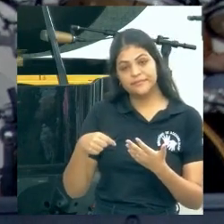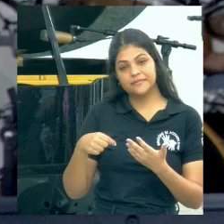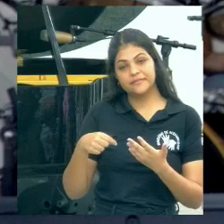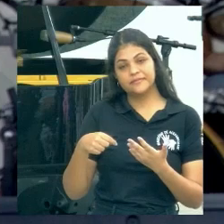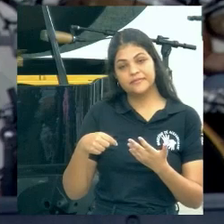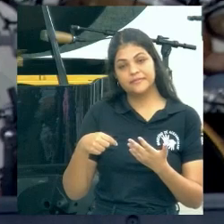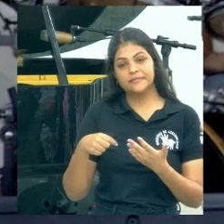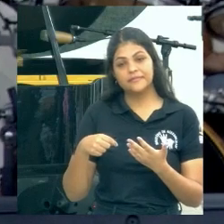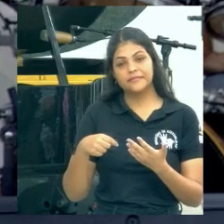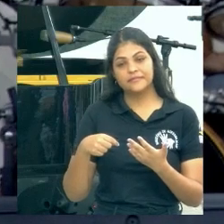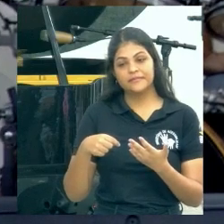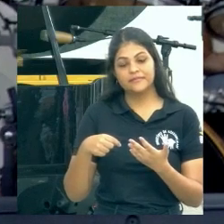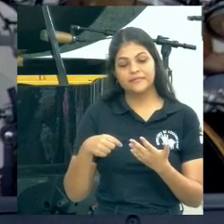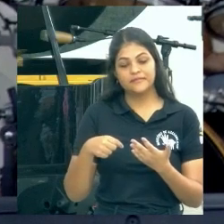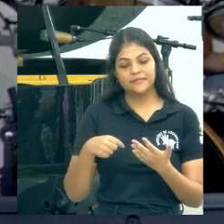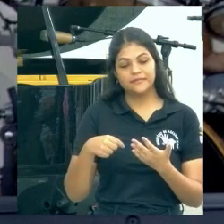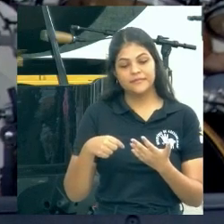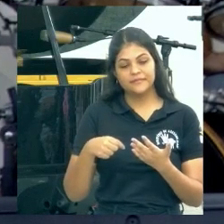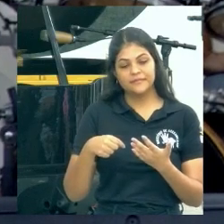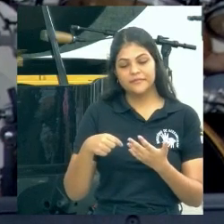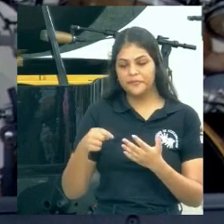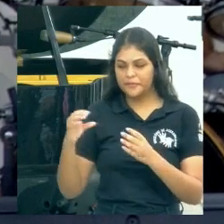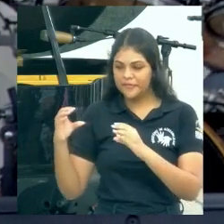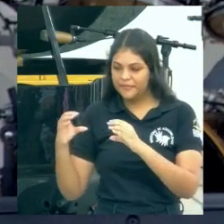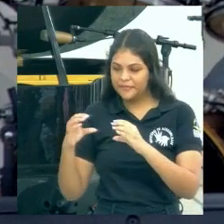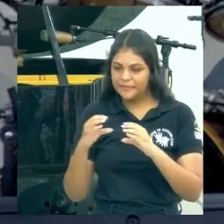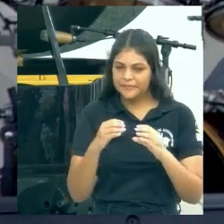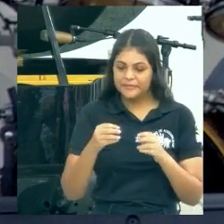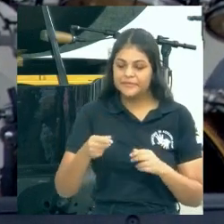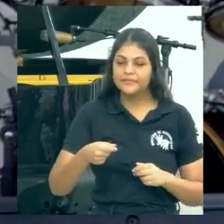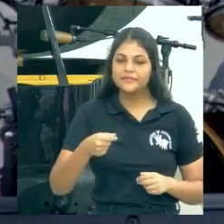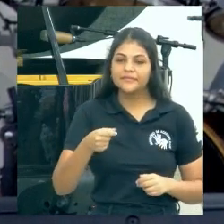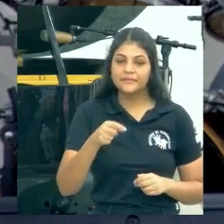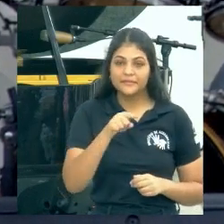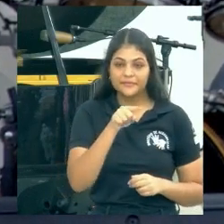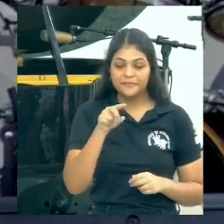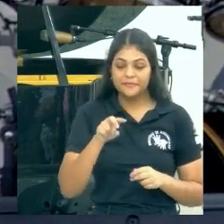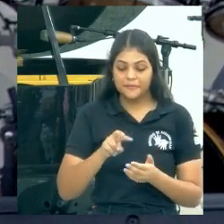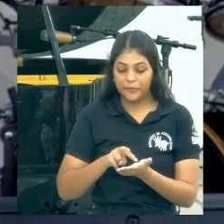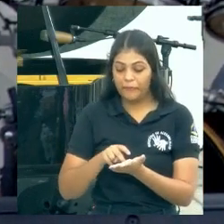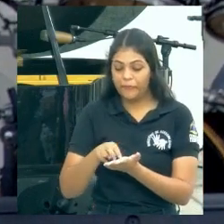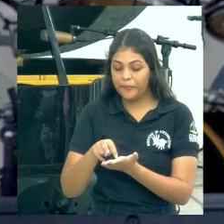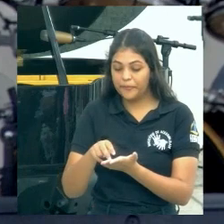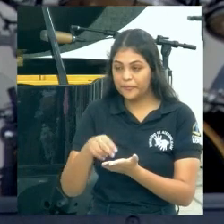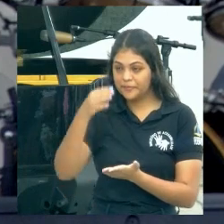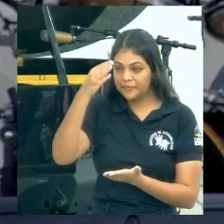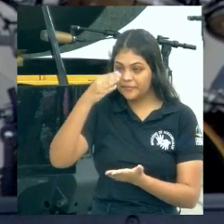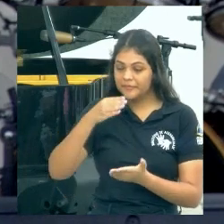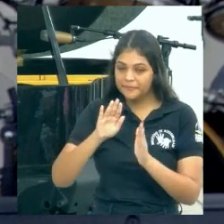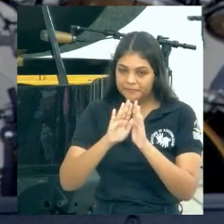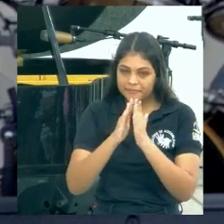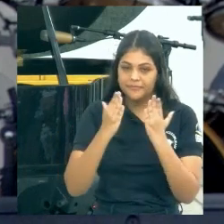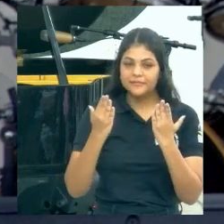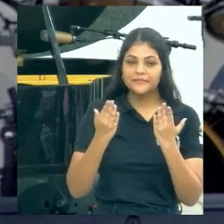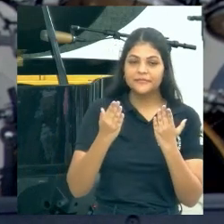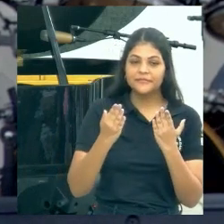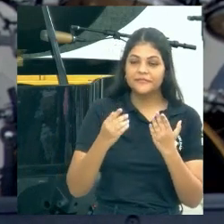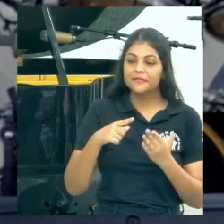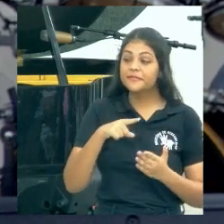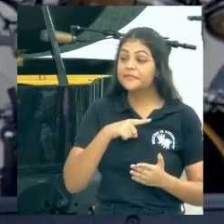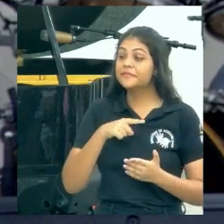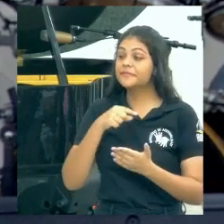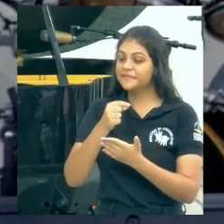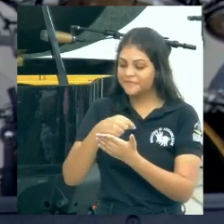o correio passava na rua, passava lá na frente e você já ia para o portão. E qual era a pergunta que você fazia? Tem carta para